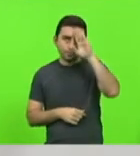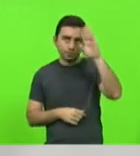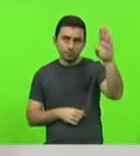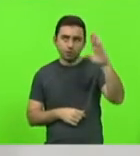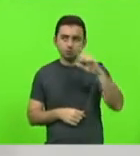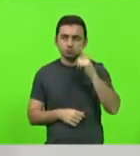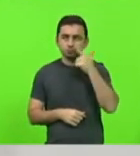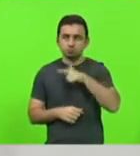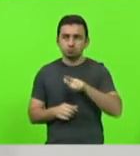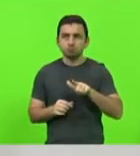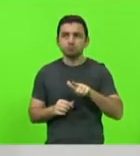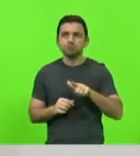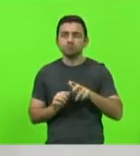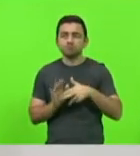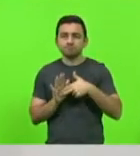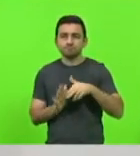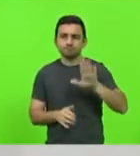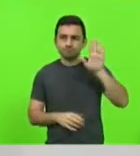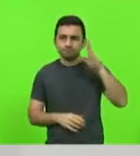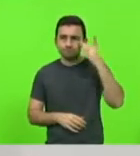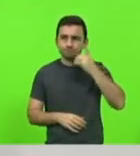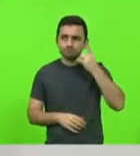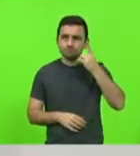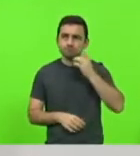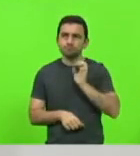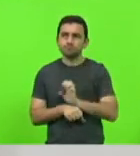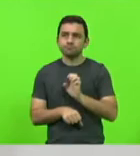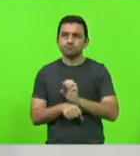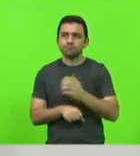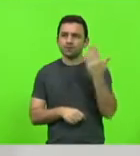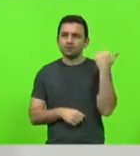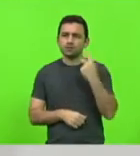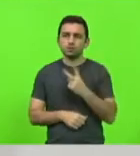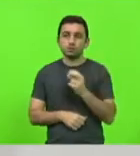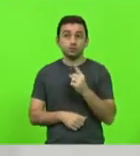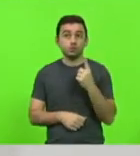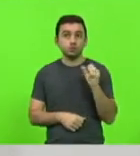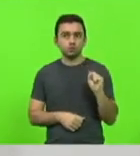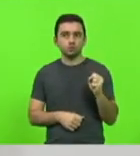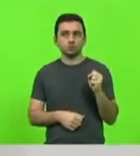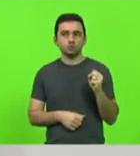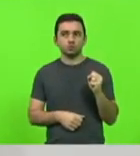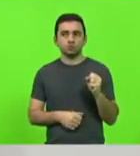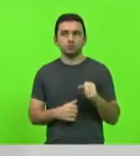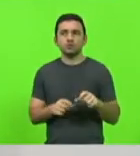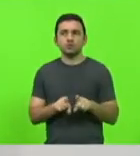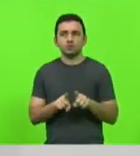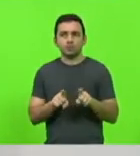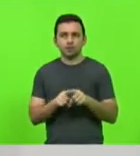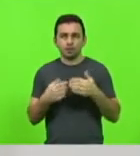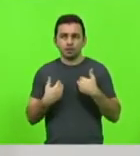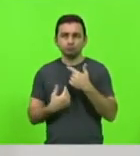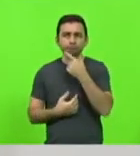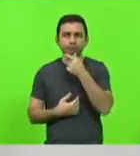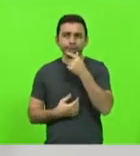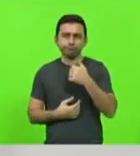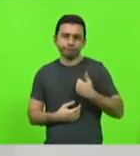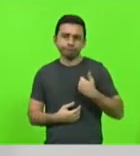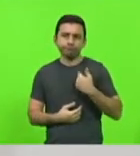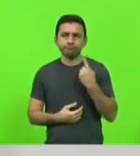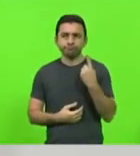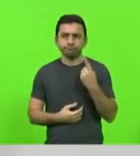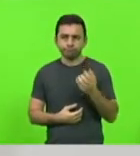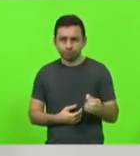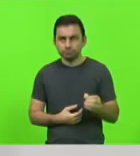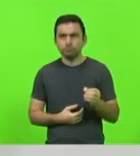desafio de ser candidato a deputado estadual em 2018. O mesmo garoto que com 10 anos de idade teve